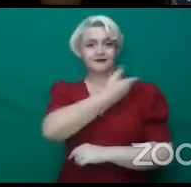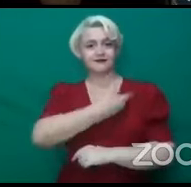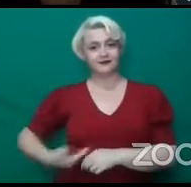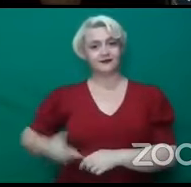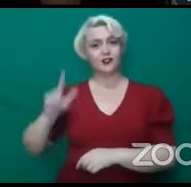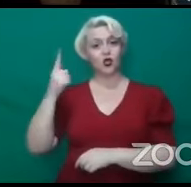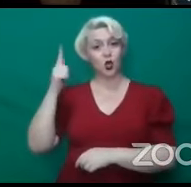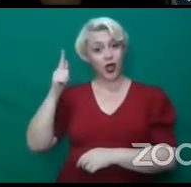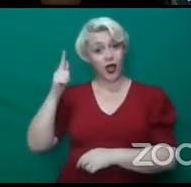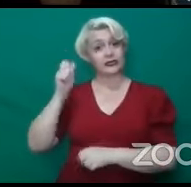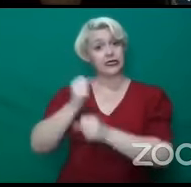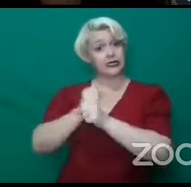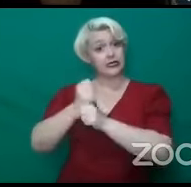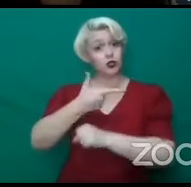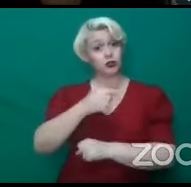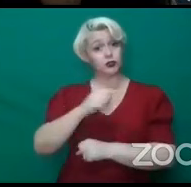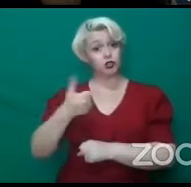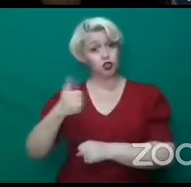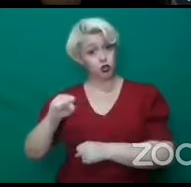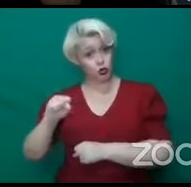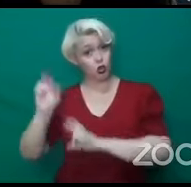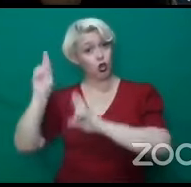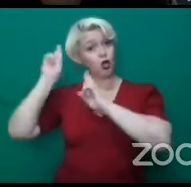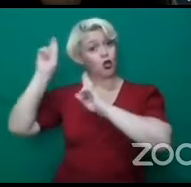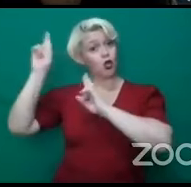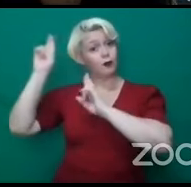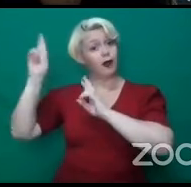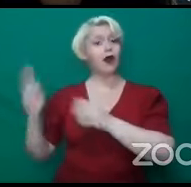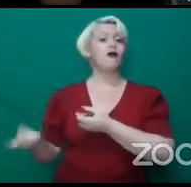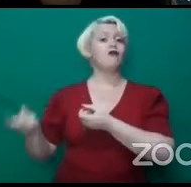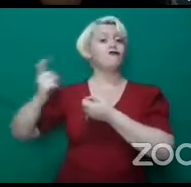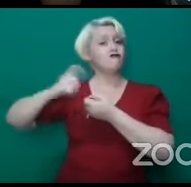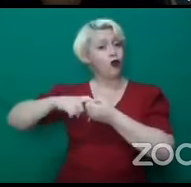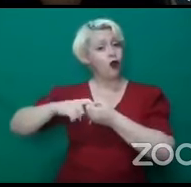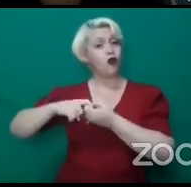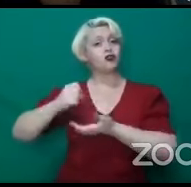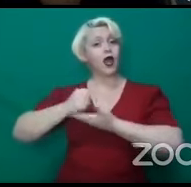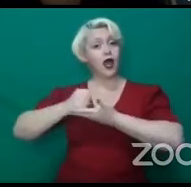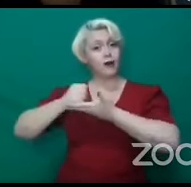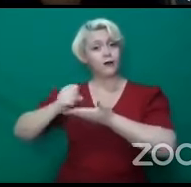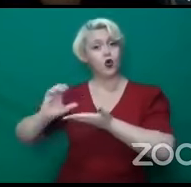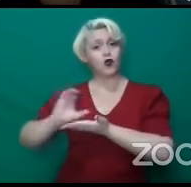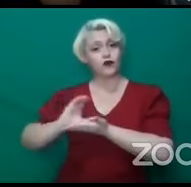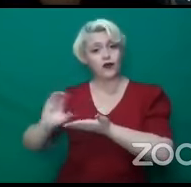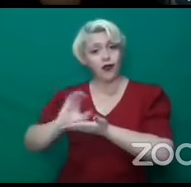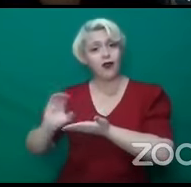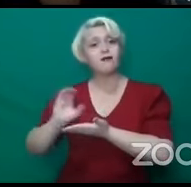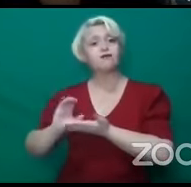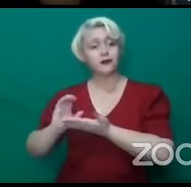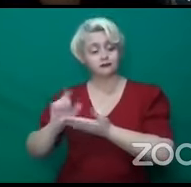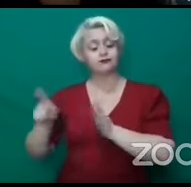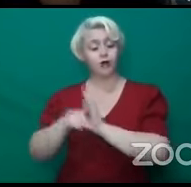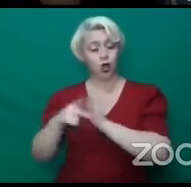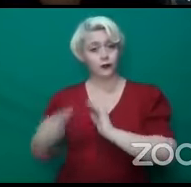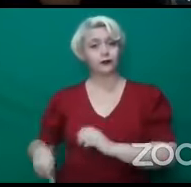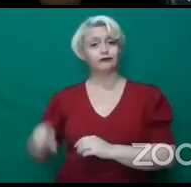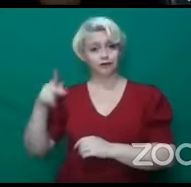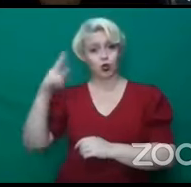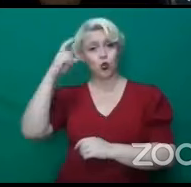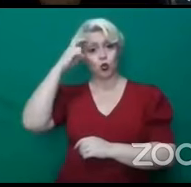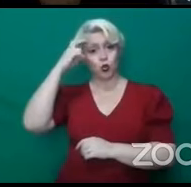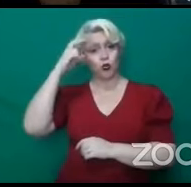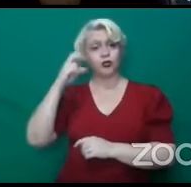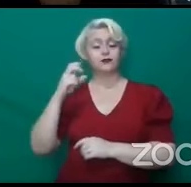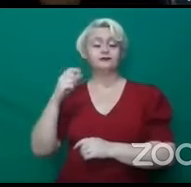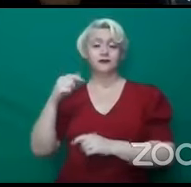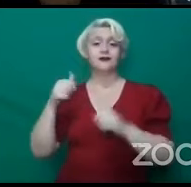de 2018. Espero que esse fundo volte aí novamente para a gente possa continuar com os nossos projetos culturais em Goiás. E